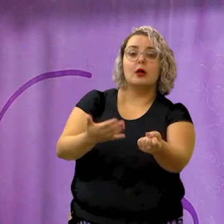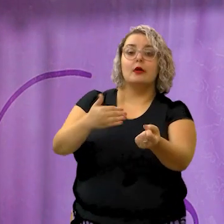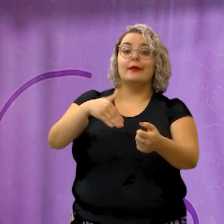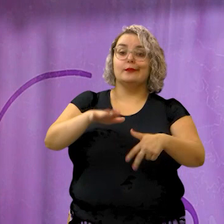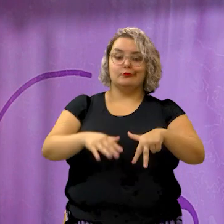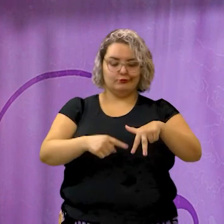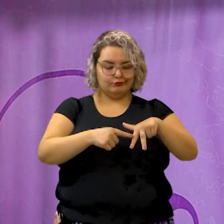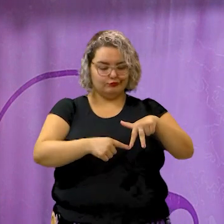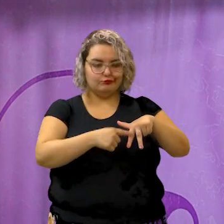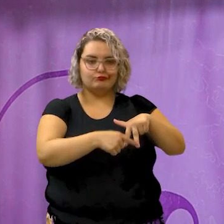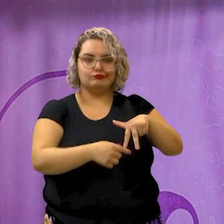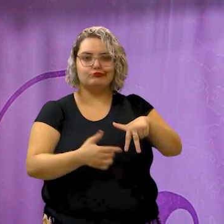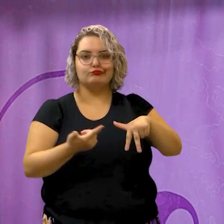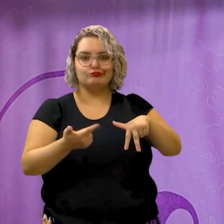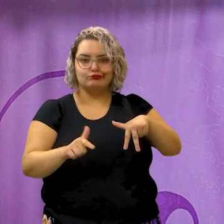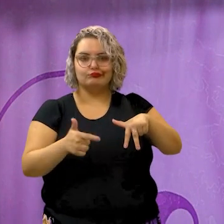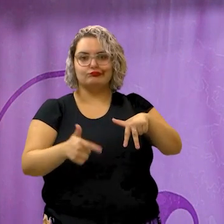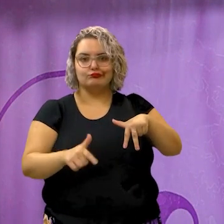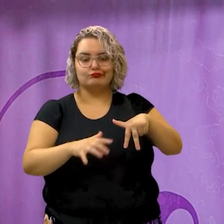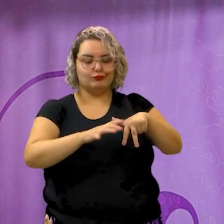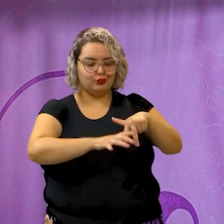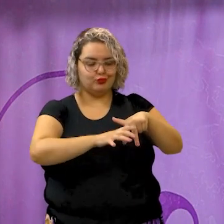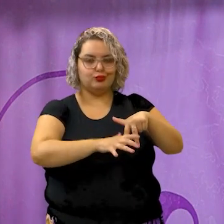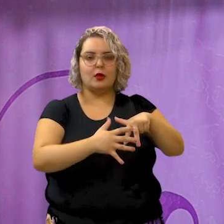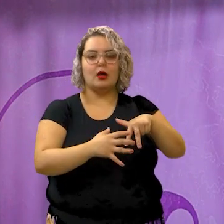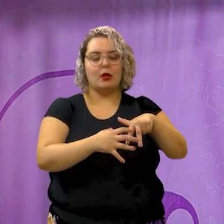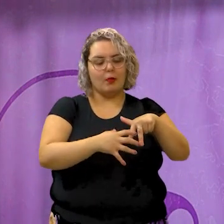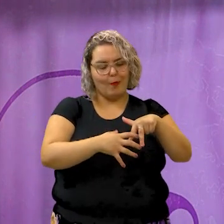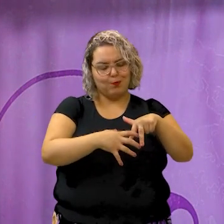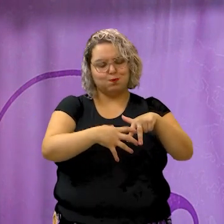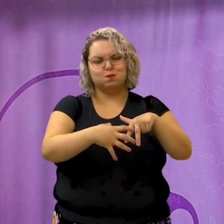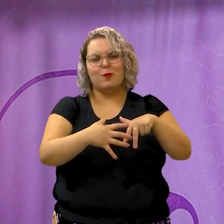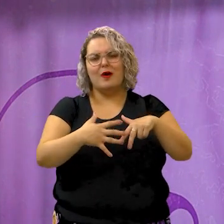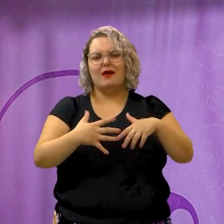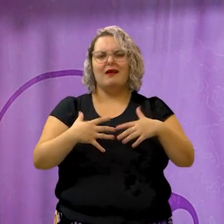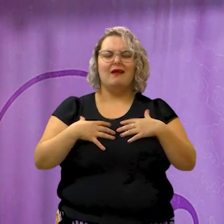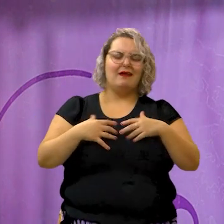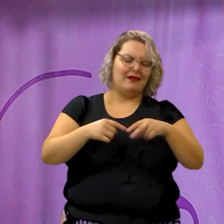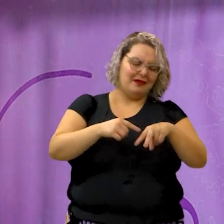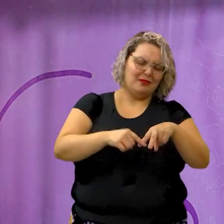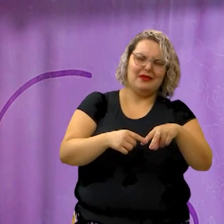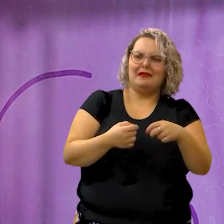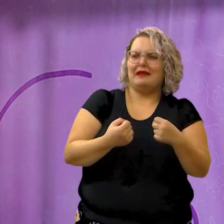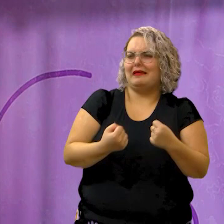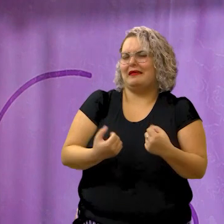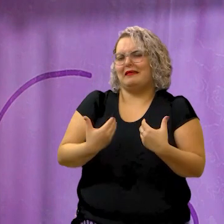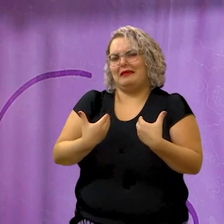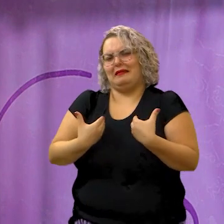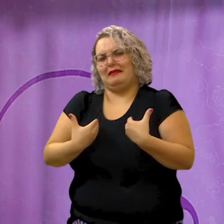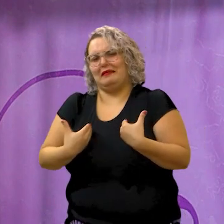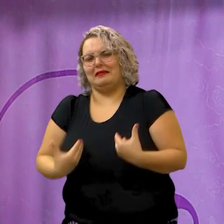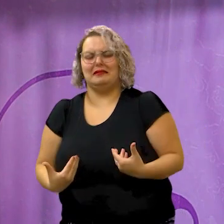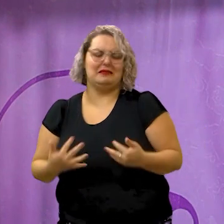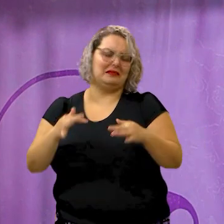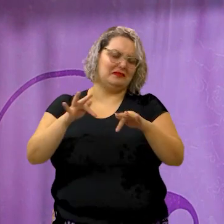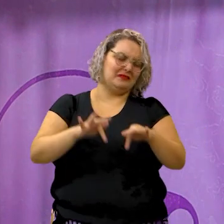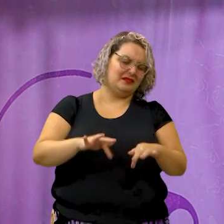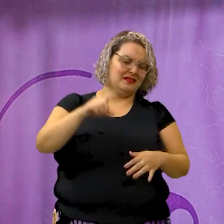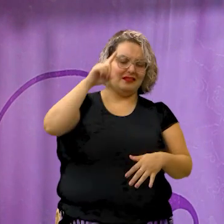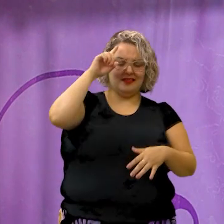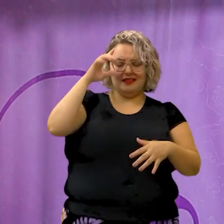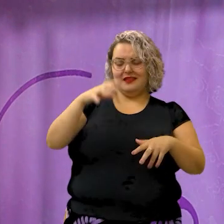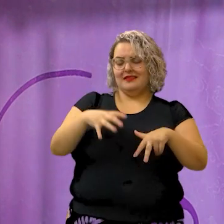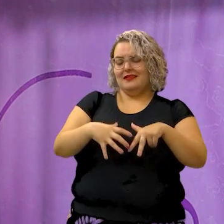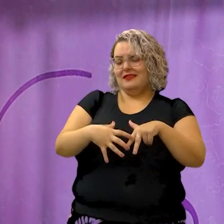perna, isso vai levando a uma situação de inchaço, uma sensação de perna pesada, cansada no final do